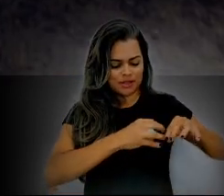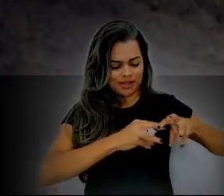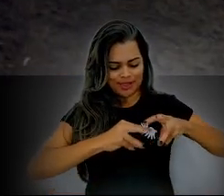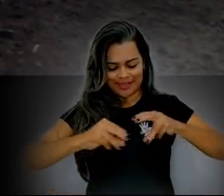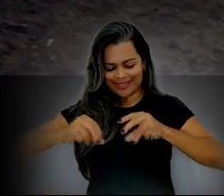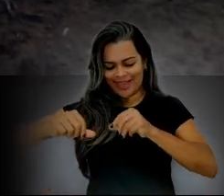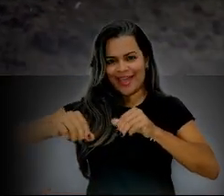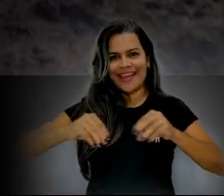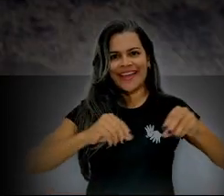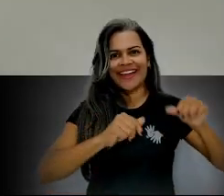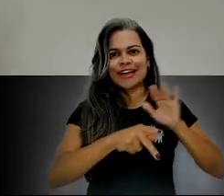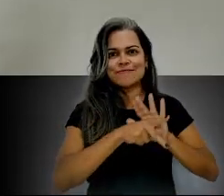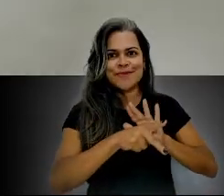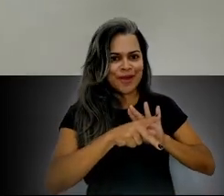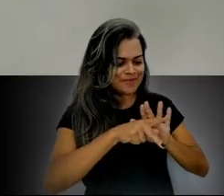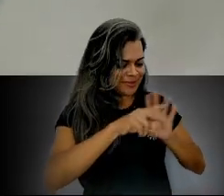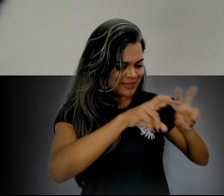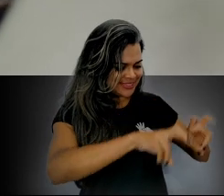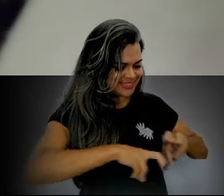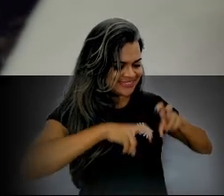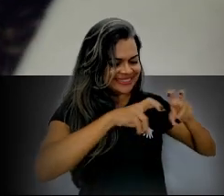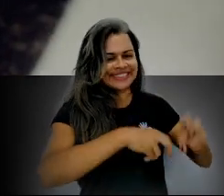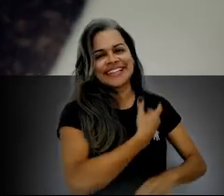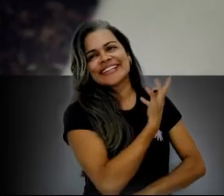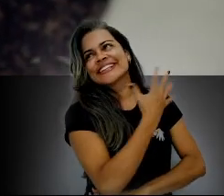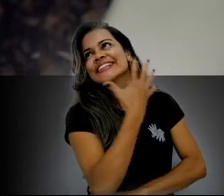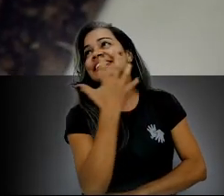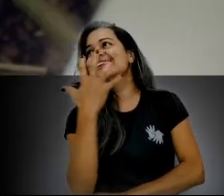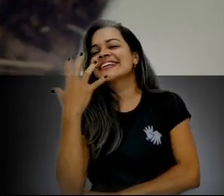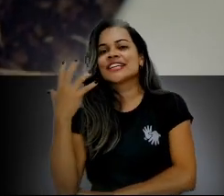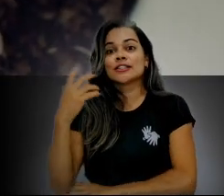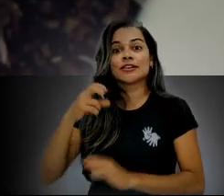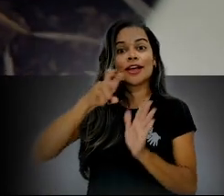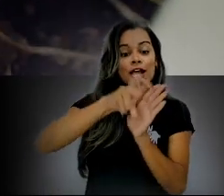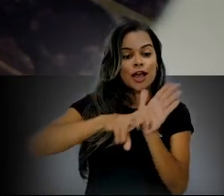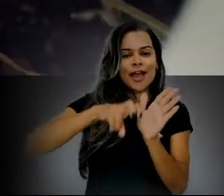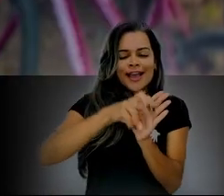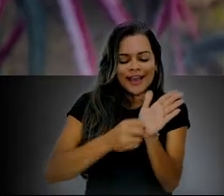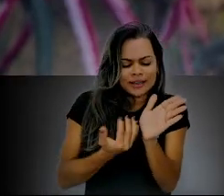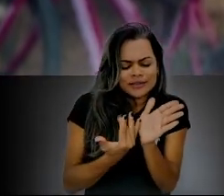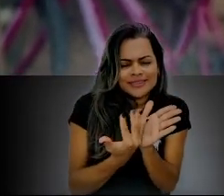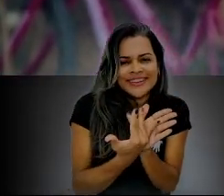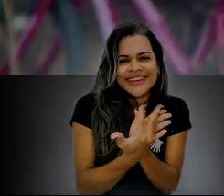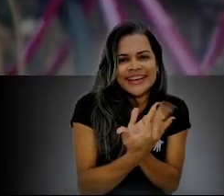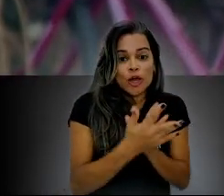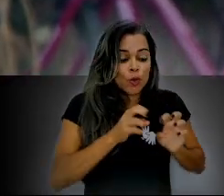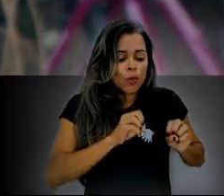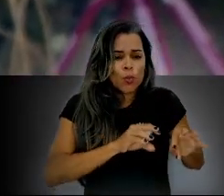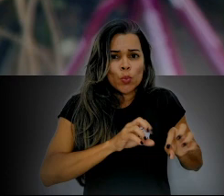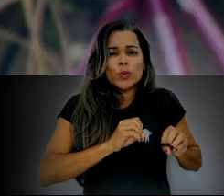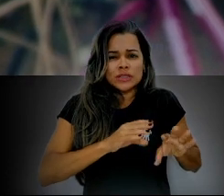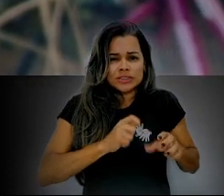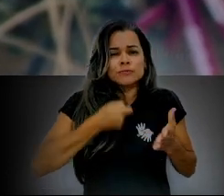somos Mãe Terra somos do campo somos natureza e agroecologia somos a